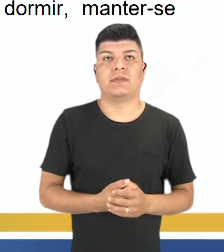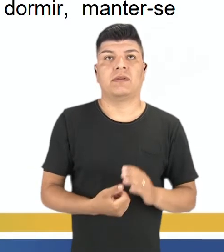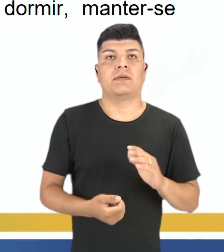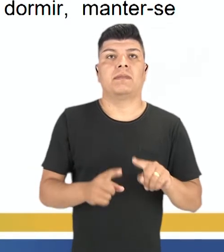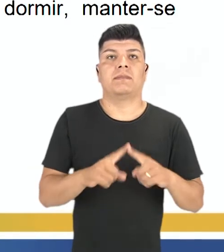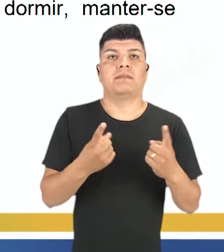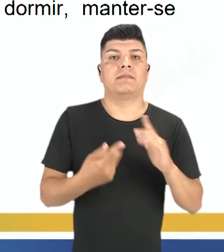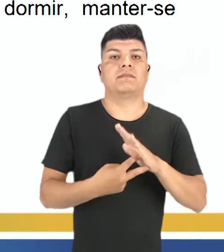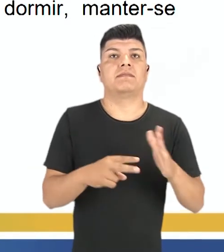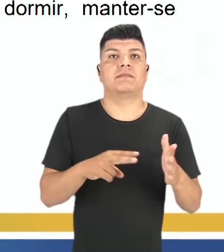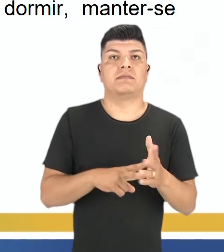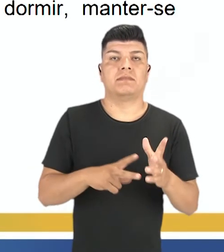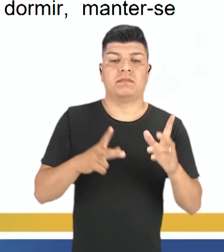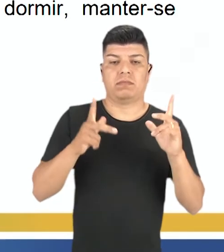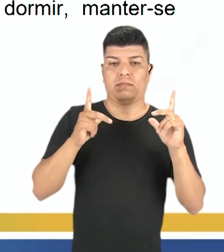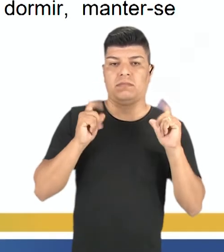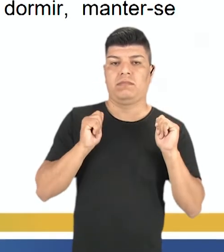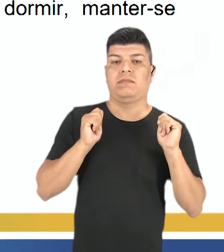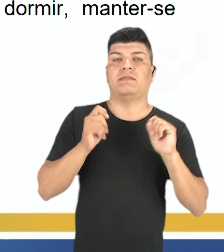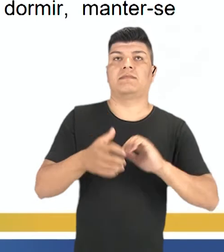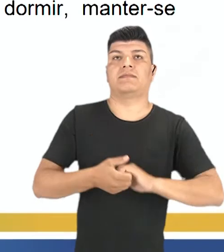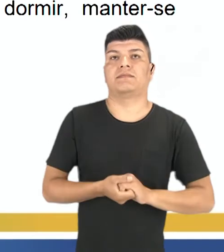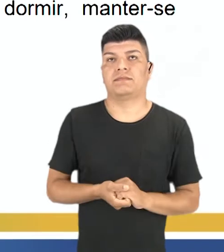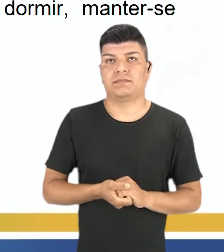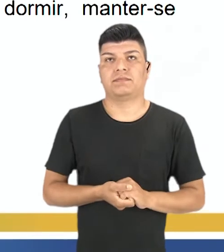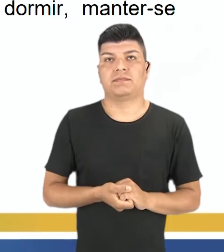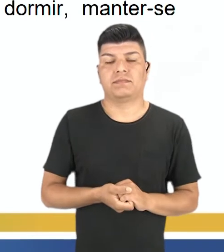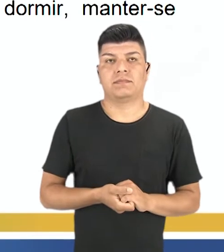que é sedentarismo mesmo? A